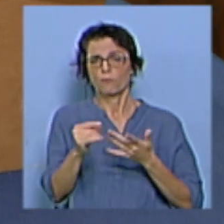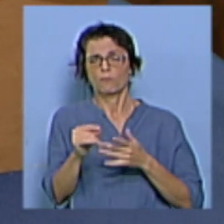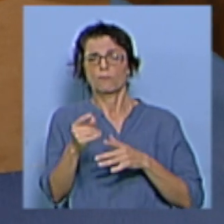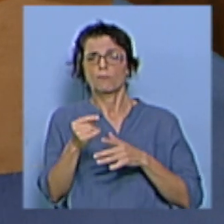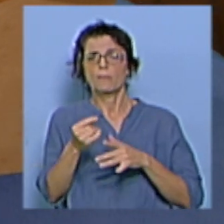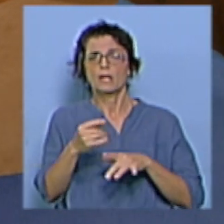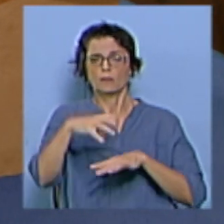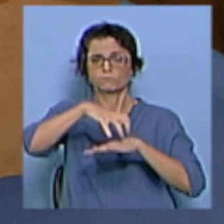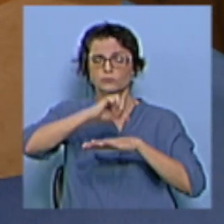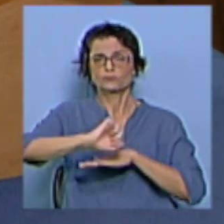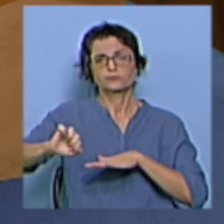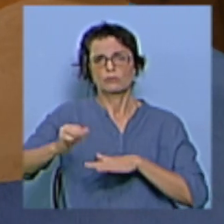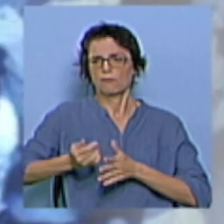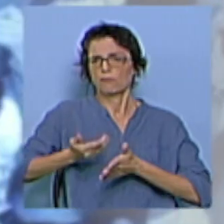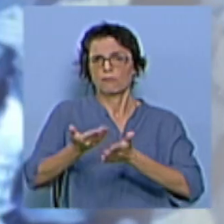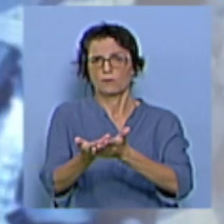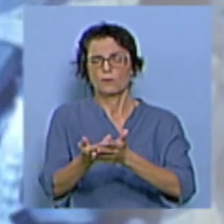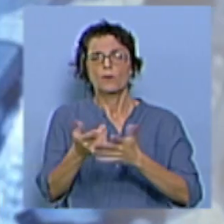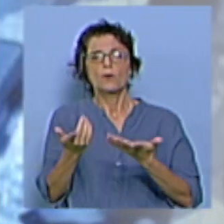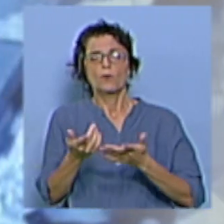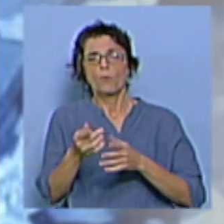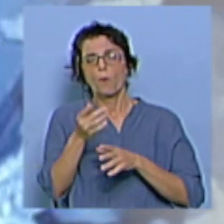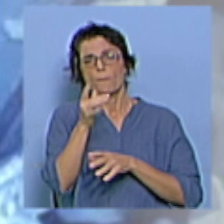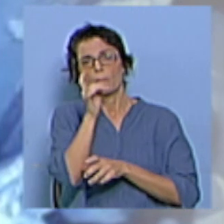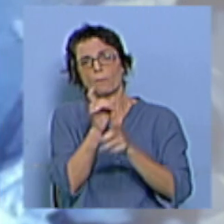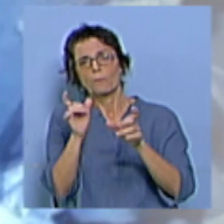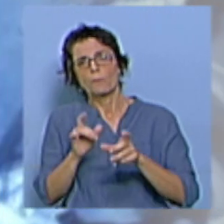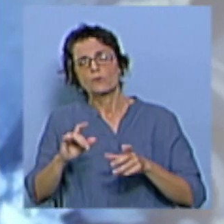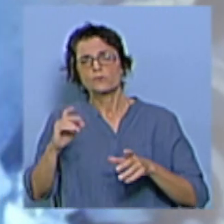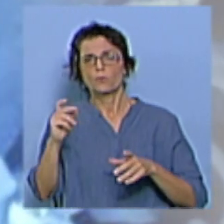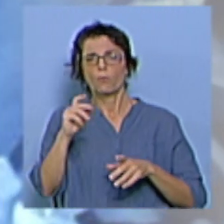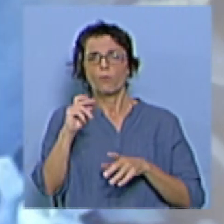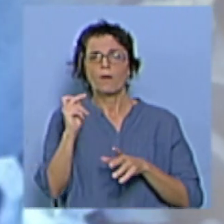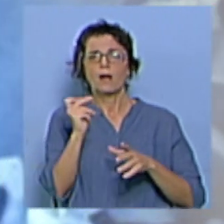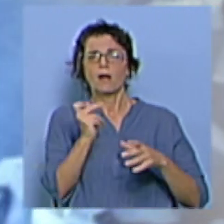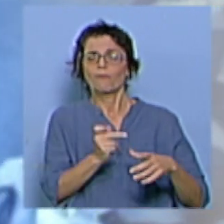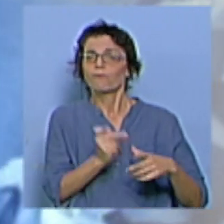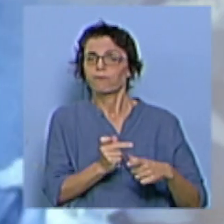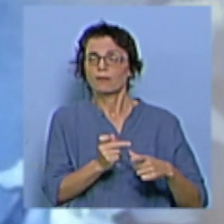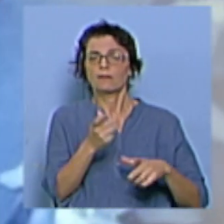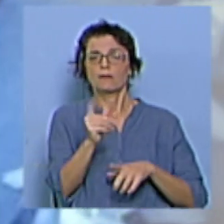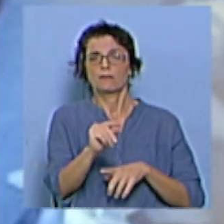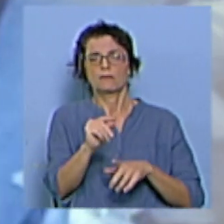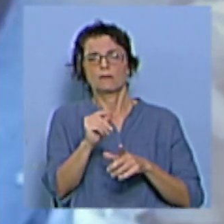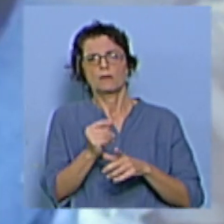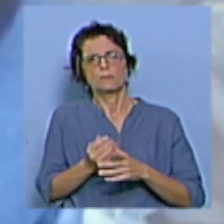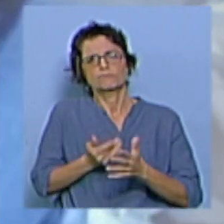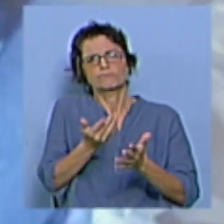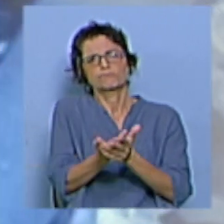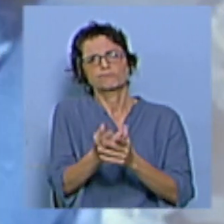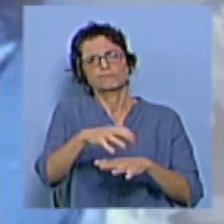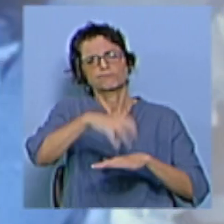de quarentena, ou então que necessitavam para um retiro, mas colocou ao serviço de Portugal também as